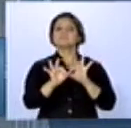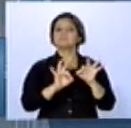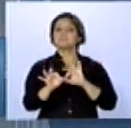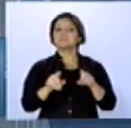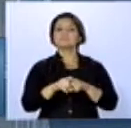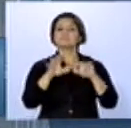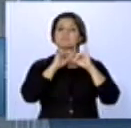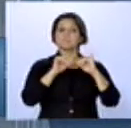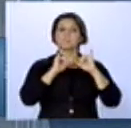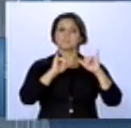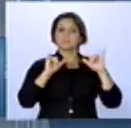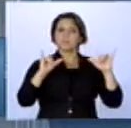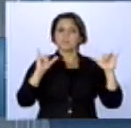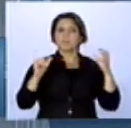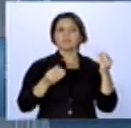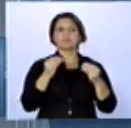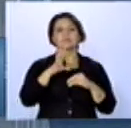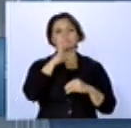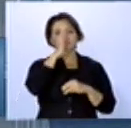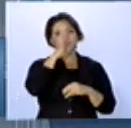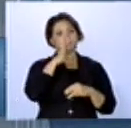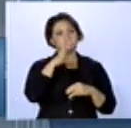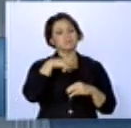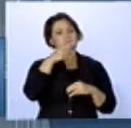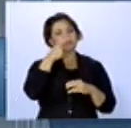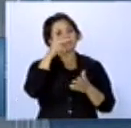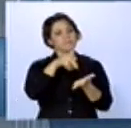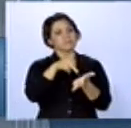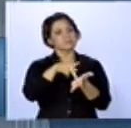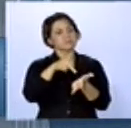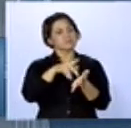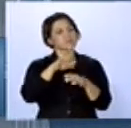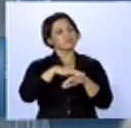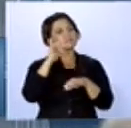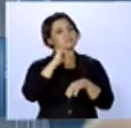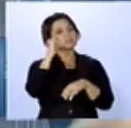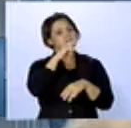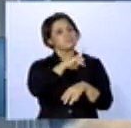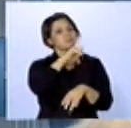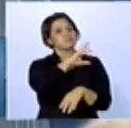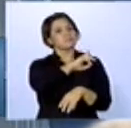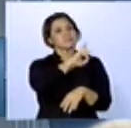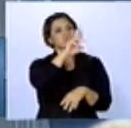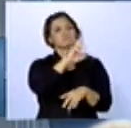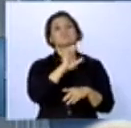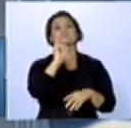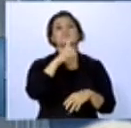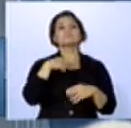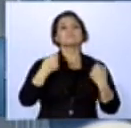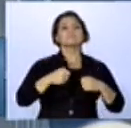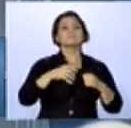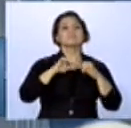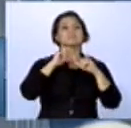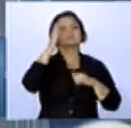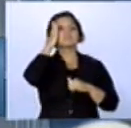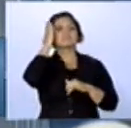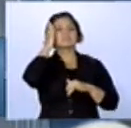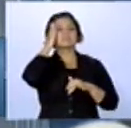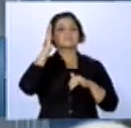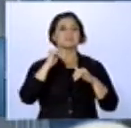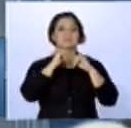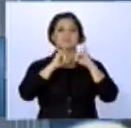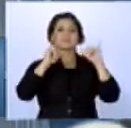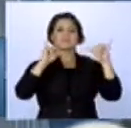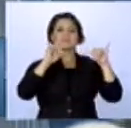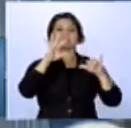produzem informação que são absolutamente essenciais para cantar ou seja para responsabilização de alguém você precisa ter informação o TSE